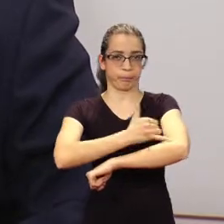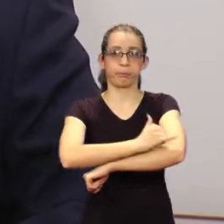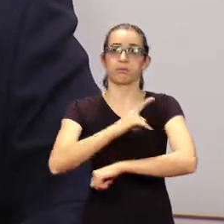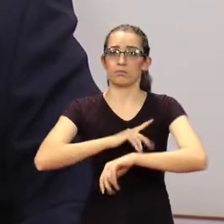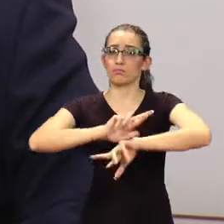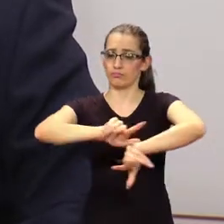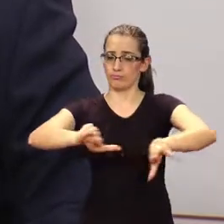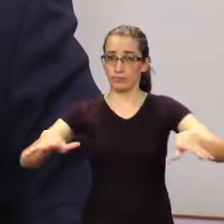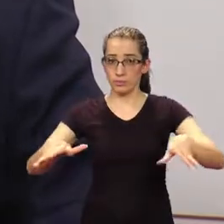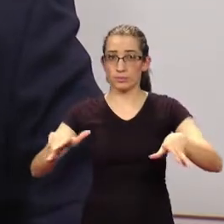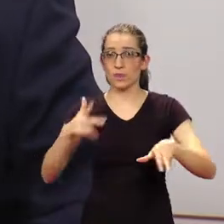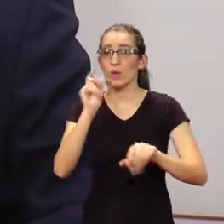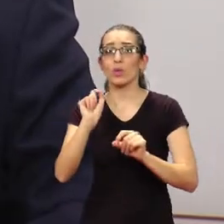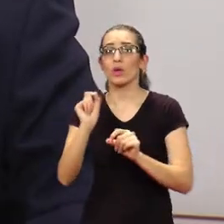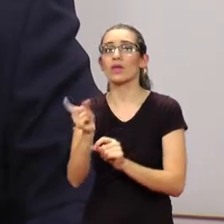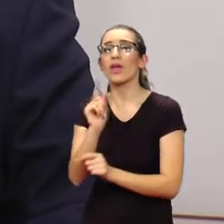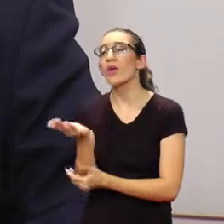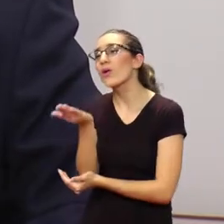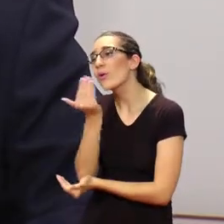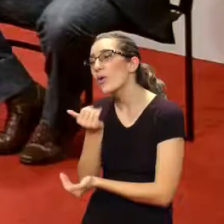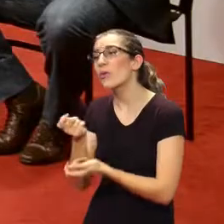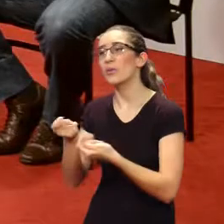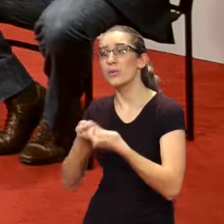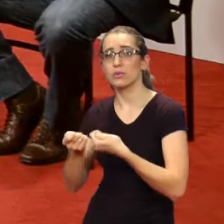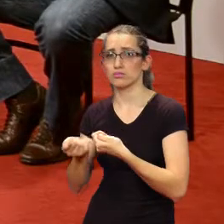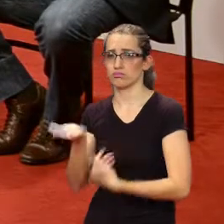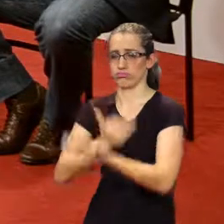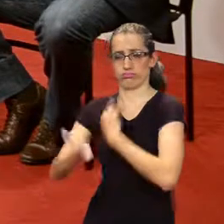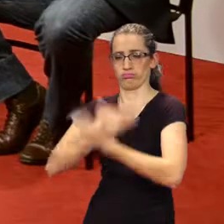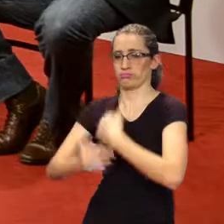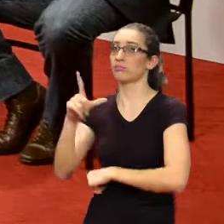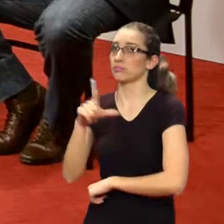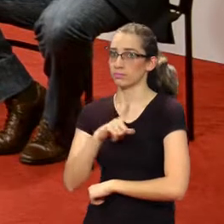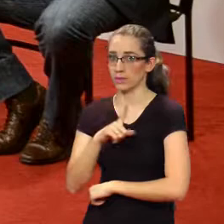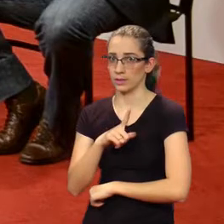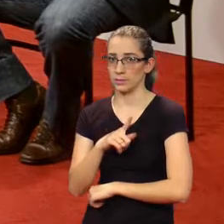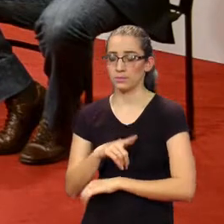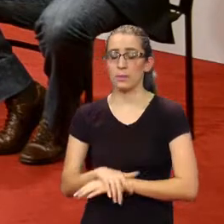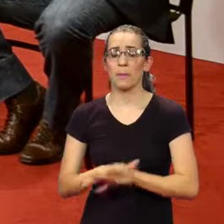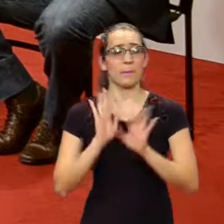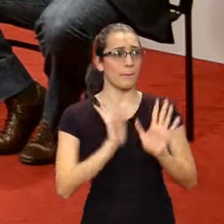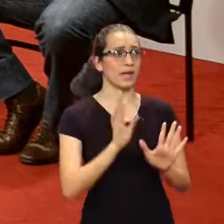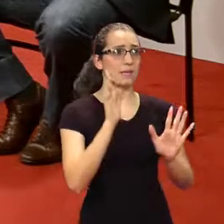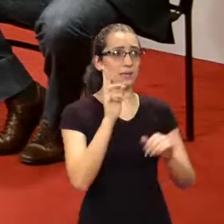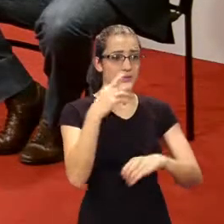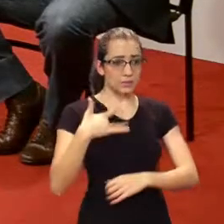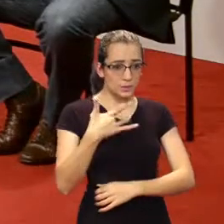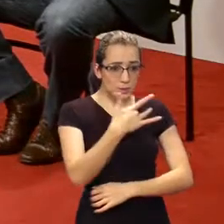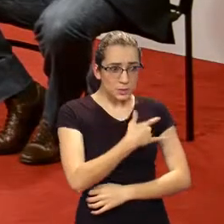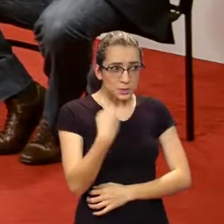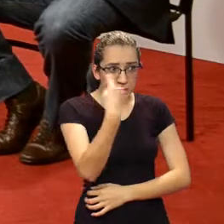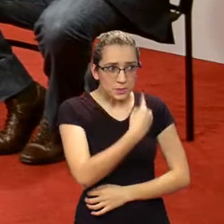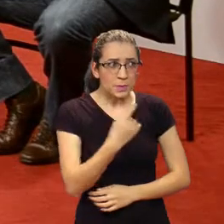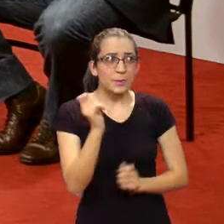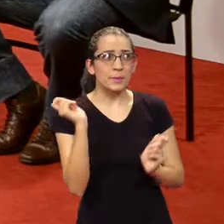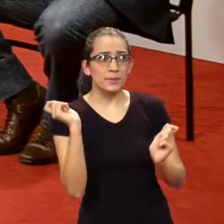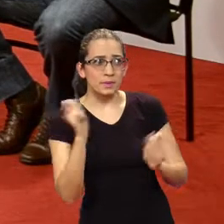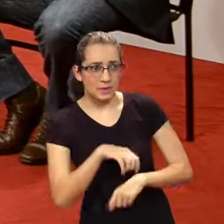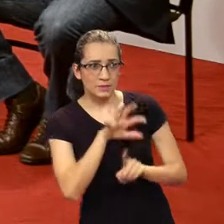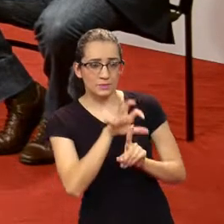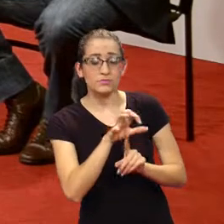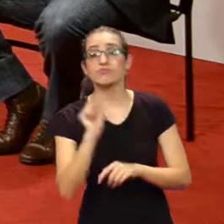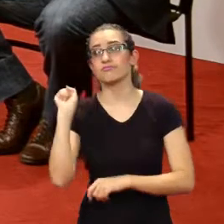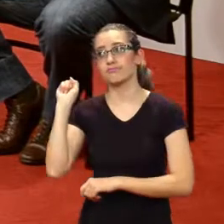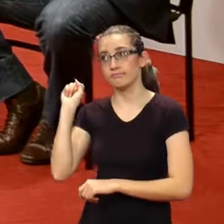consumo não muito controlado desse alimento. Mas para a saúde bucal isso é fatal. Exatamente, né? E a questão, assim,